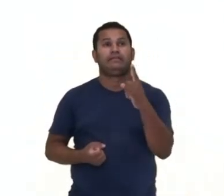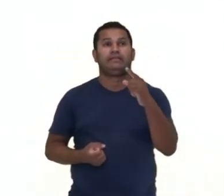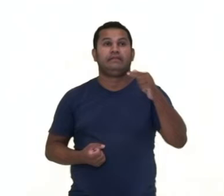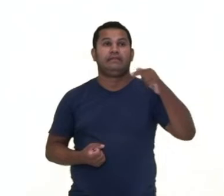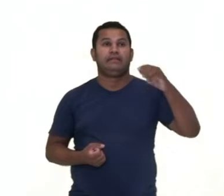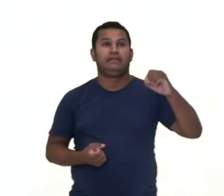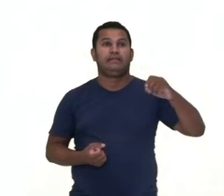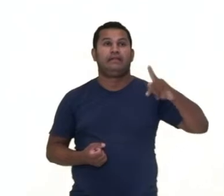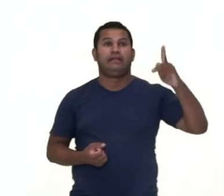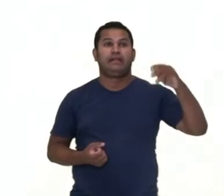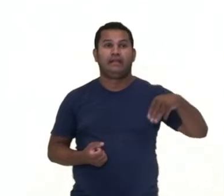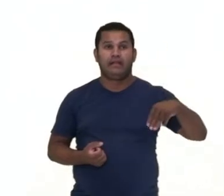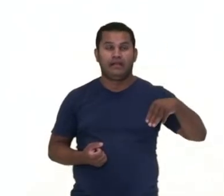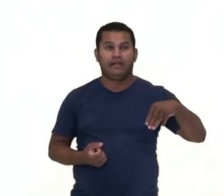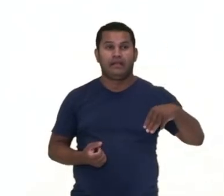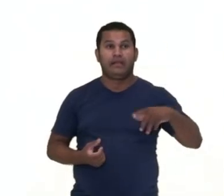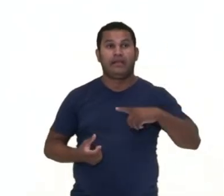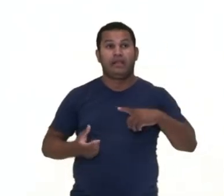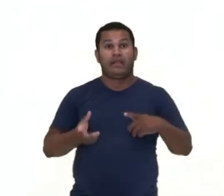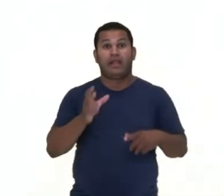posto de gasolina em